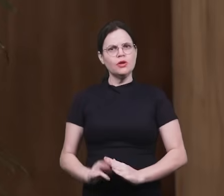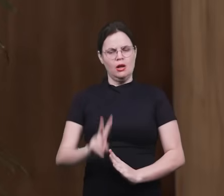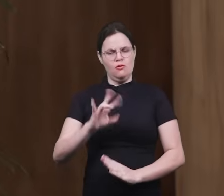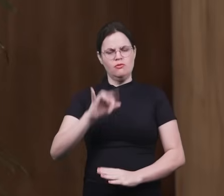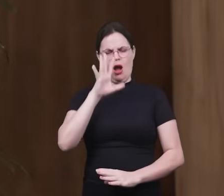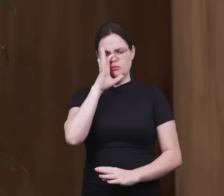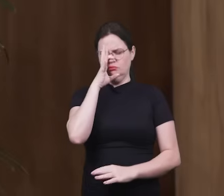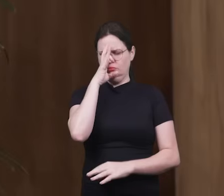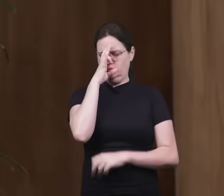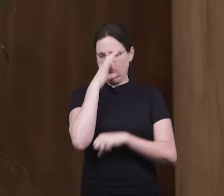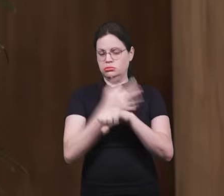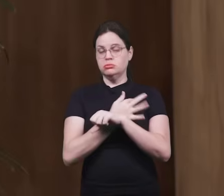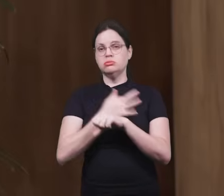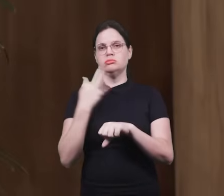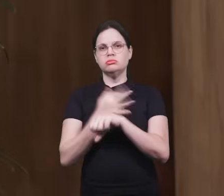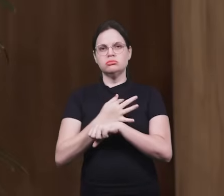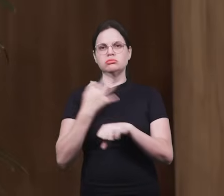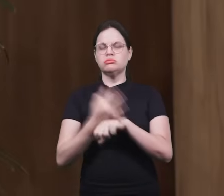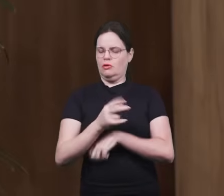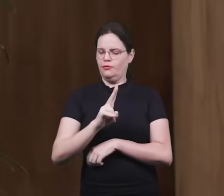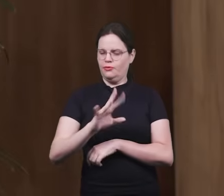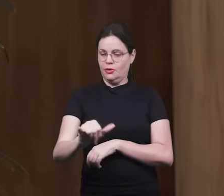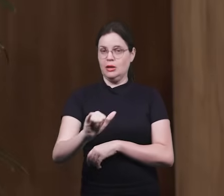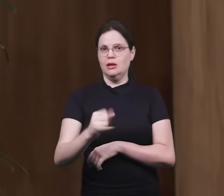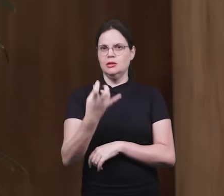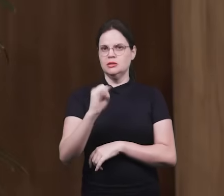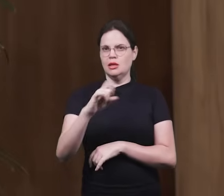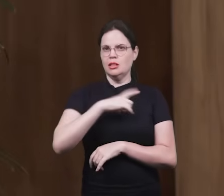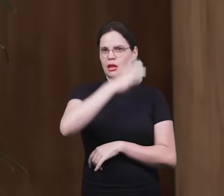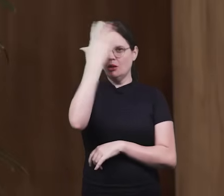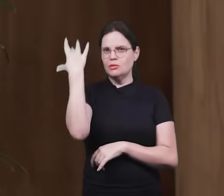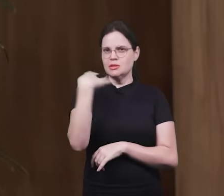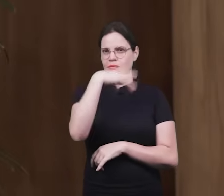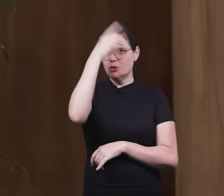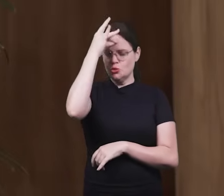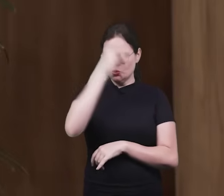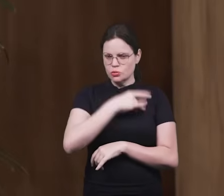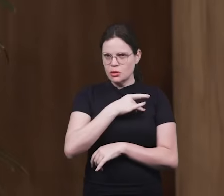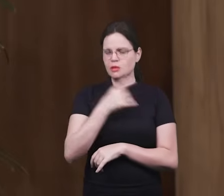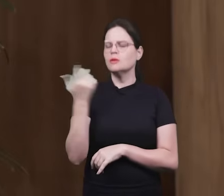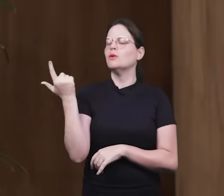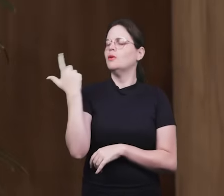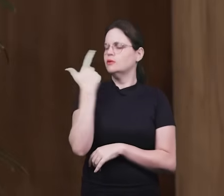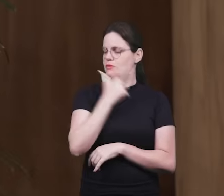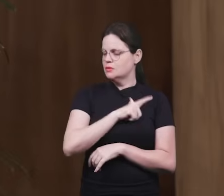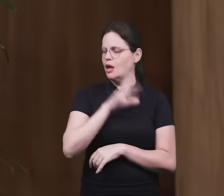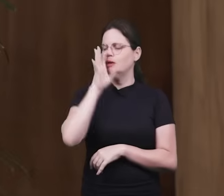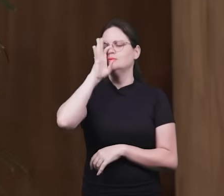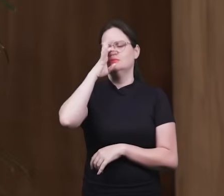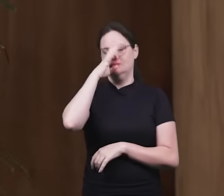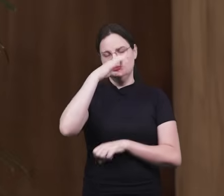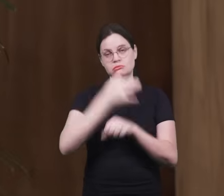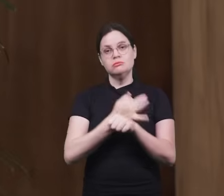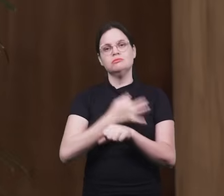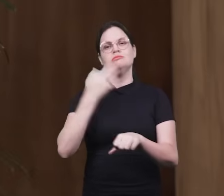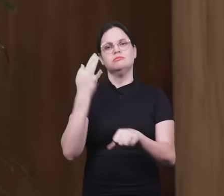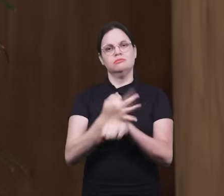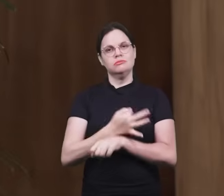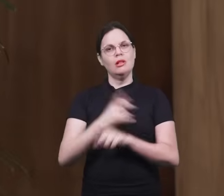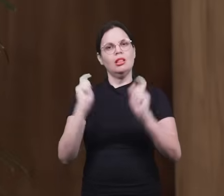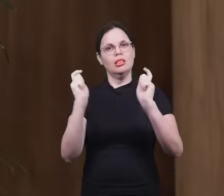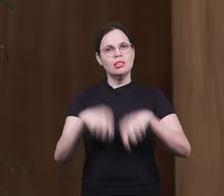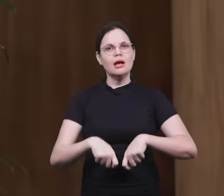vai resistir a essas propostas. Né? Ele tem dentro de si aquele que ainda resiste ao mal,